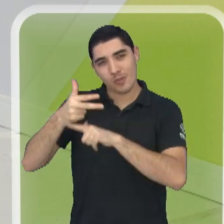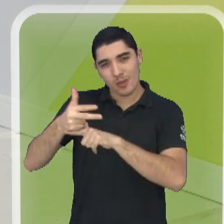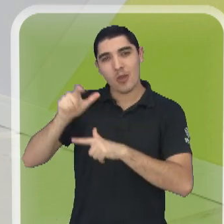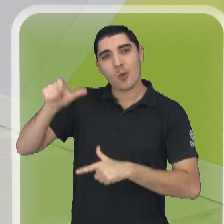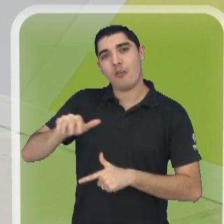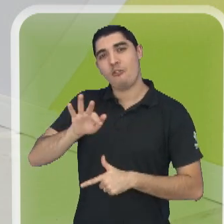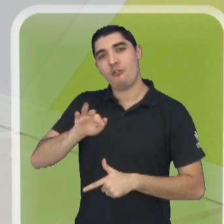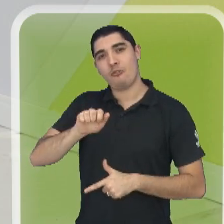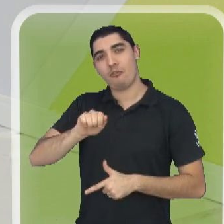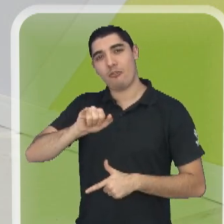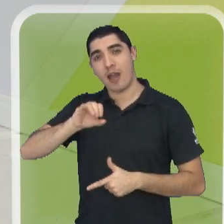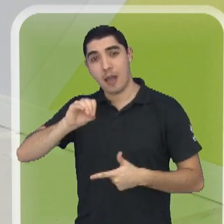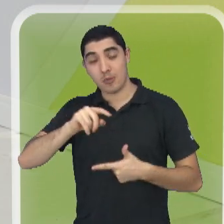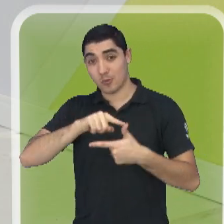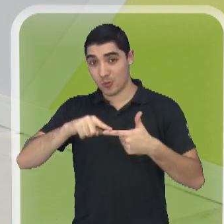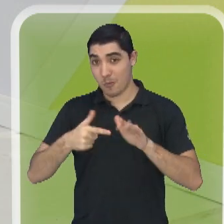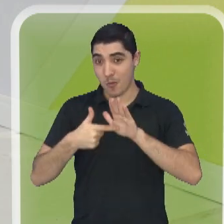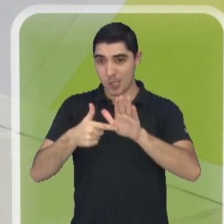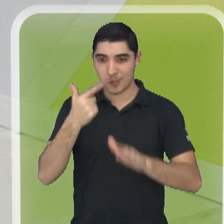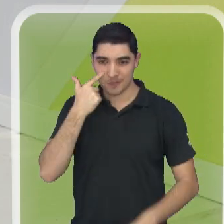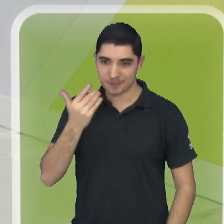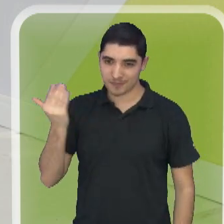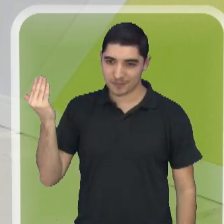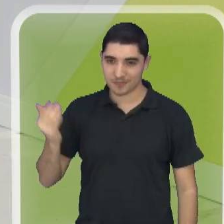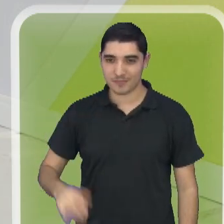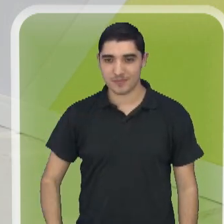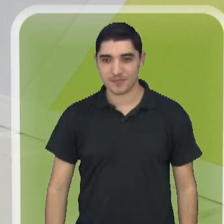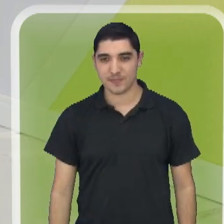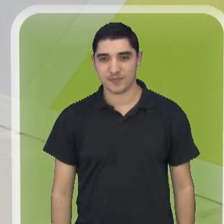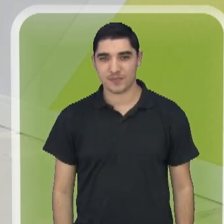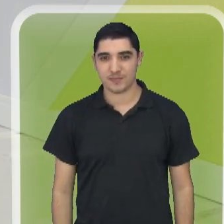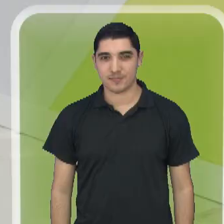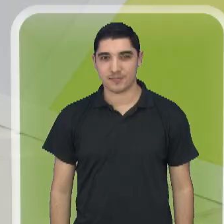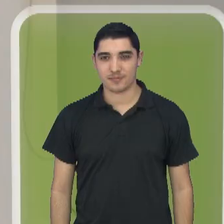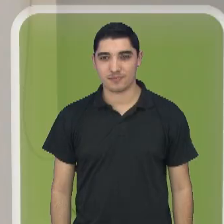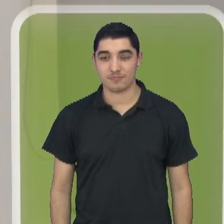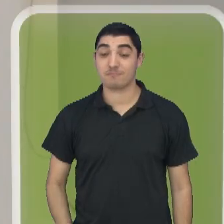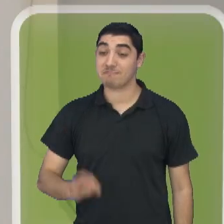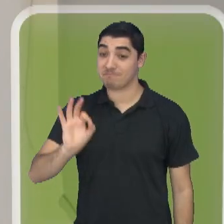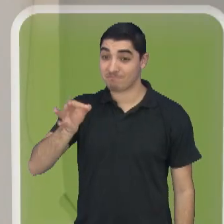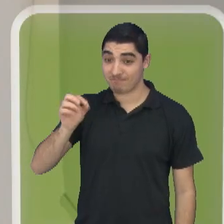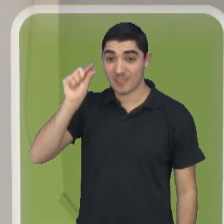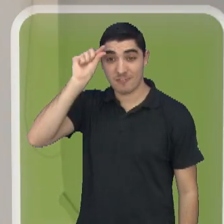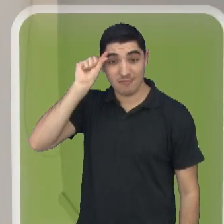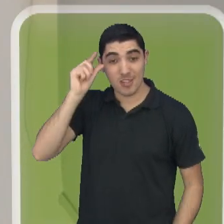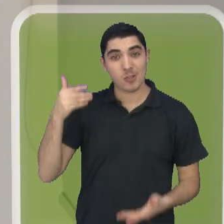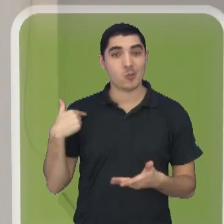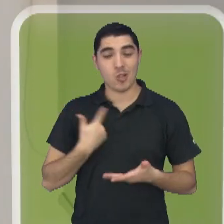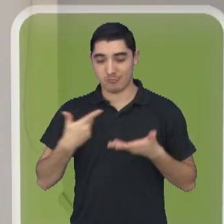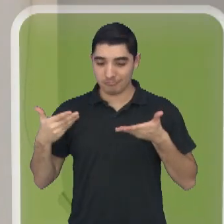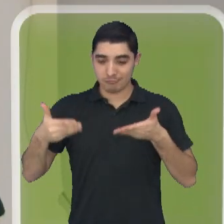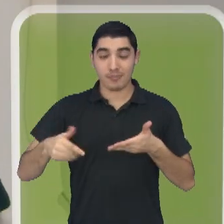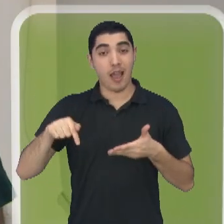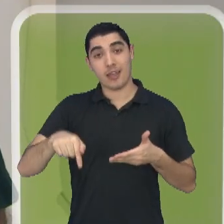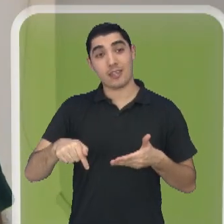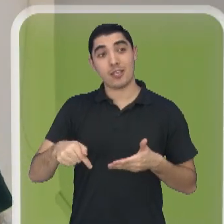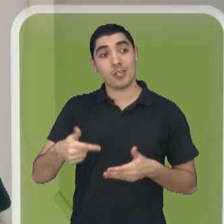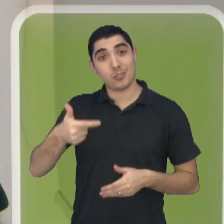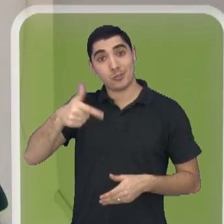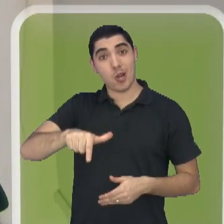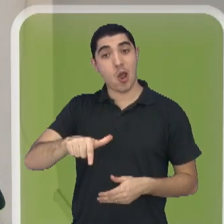Negrão estiveram por lá. Acompanhe, solta, Matheus! Pois é, Vieira, estamos aqui no lançamento de